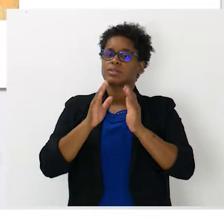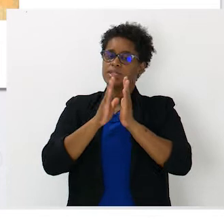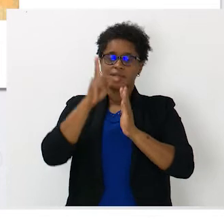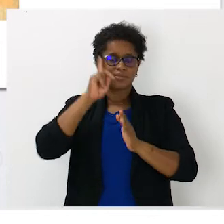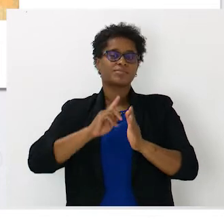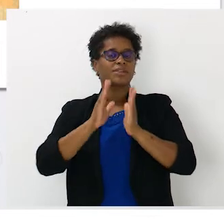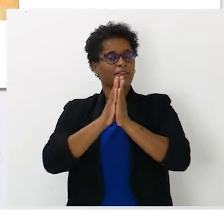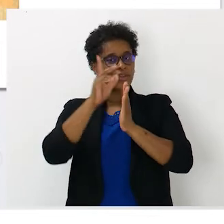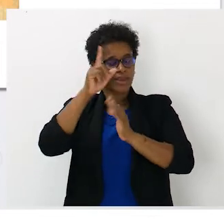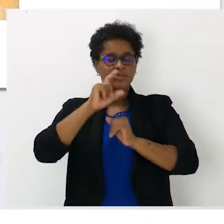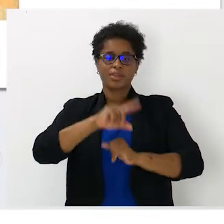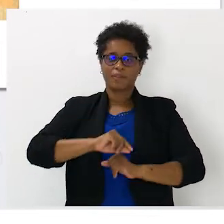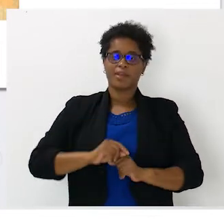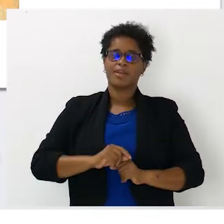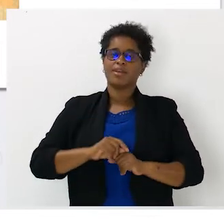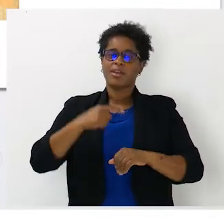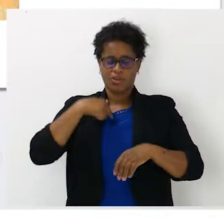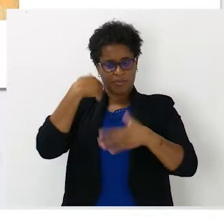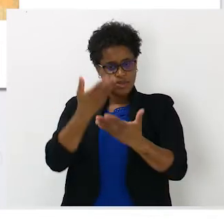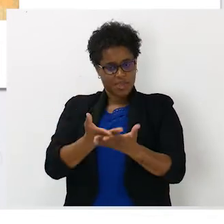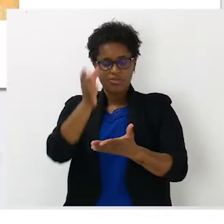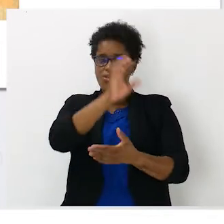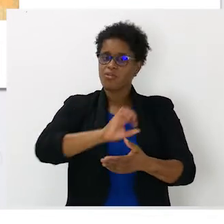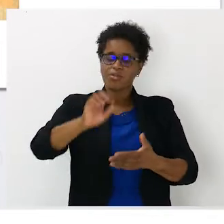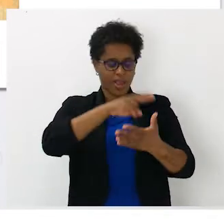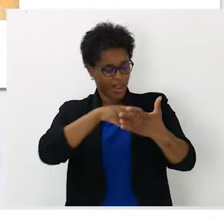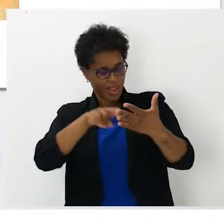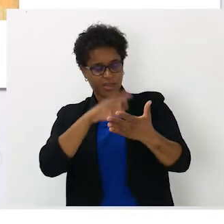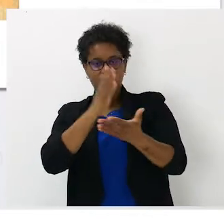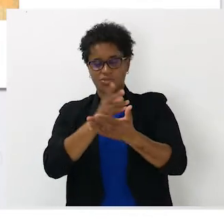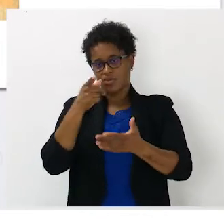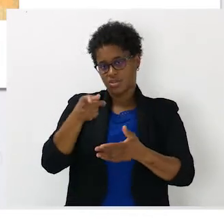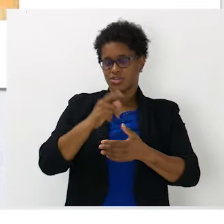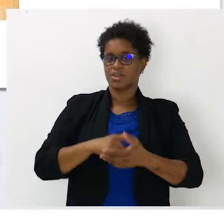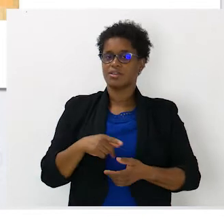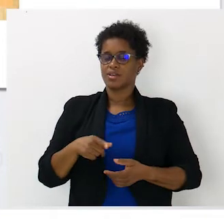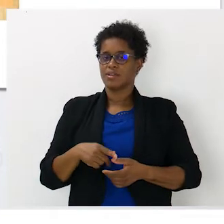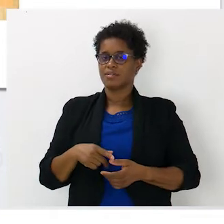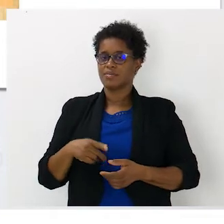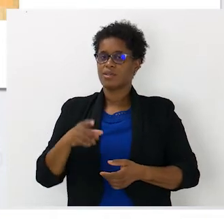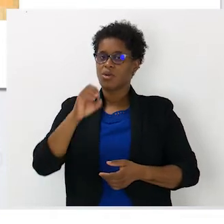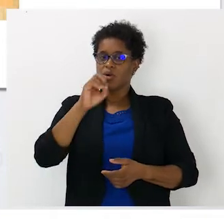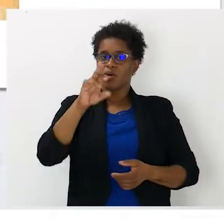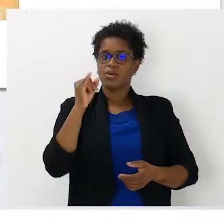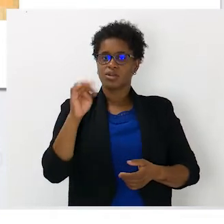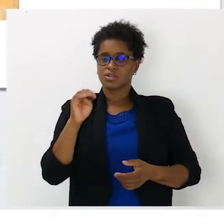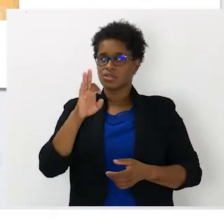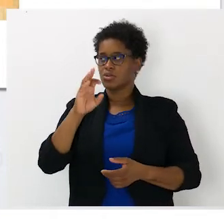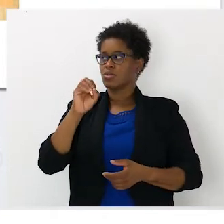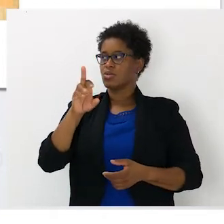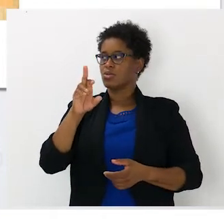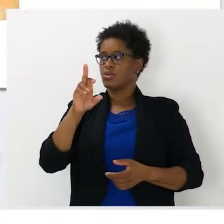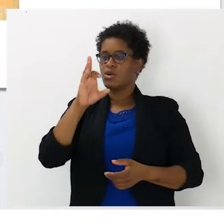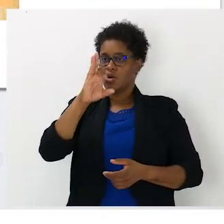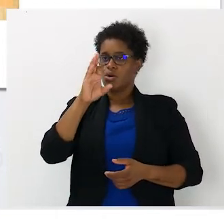deusas e proponho-vos ler apenas estes. Horus, filho de Osíris e